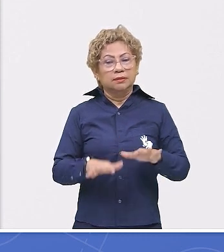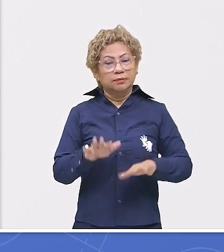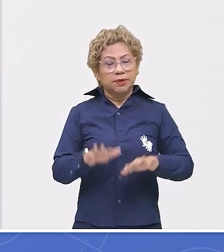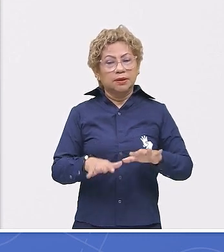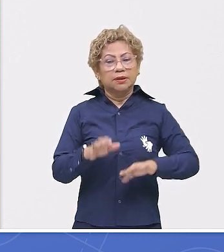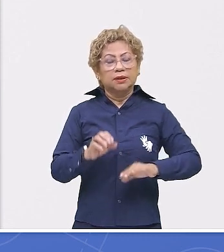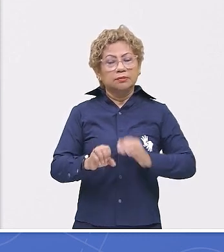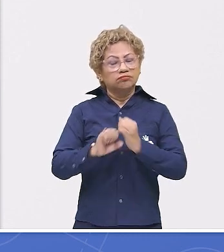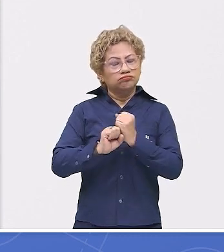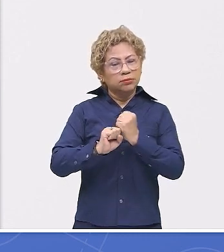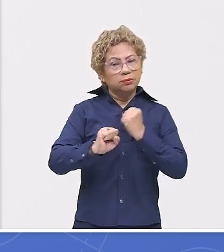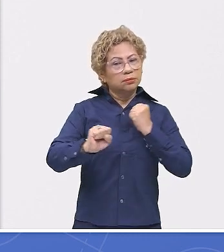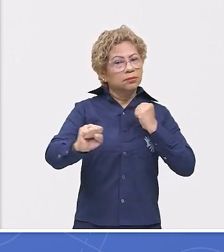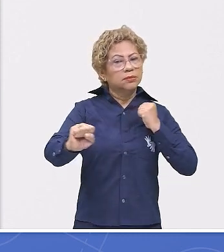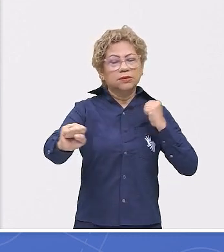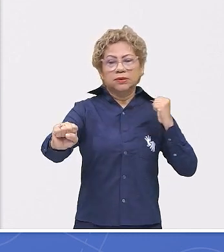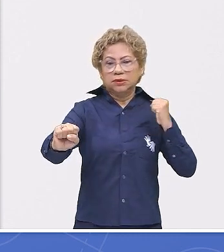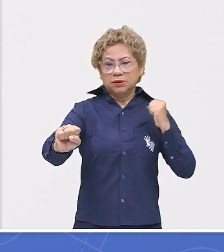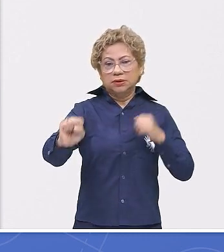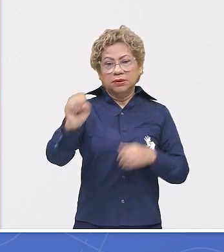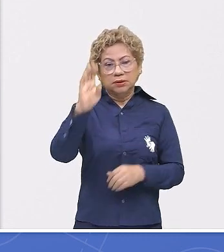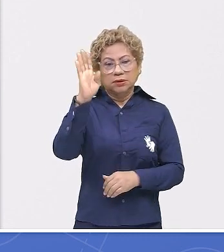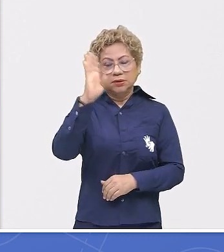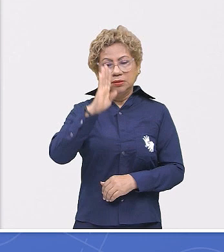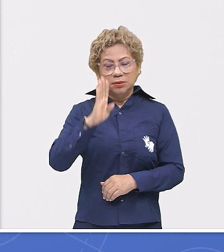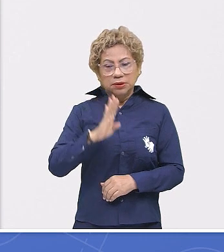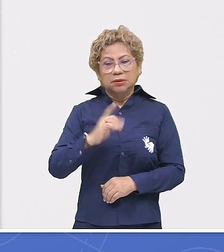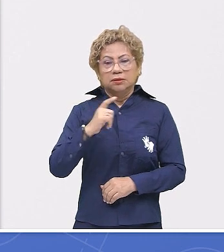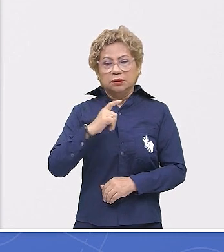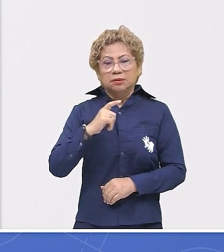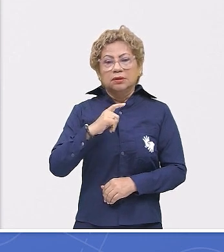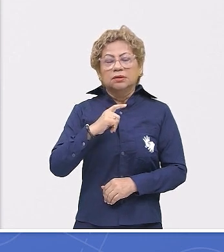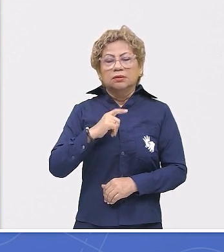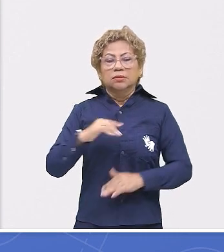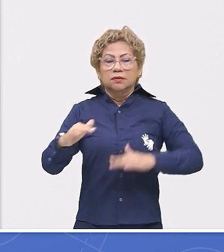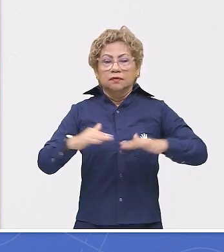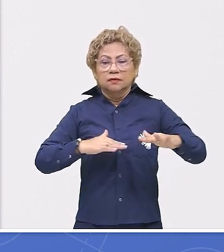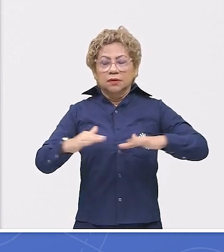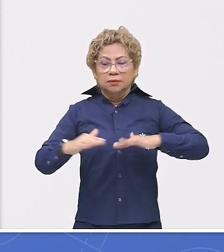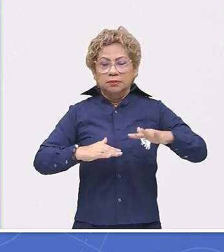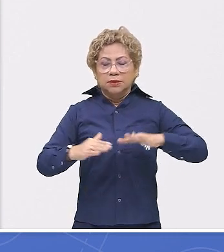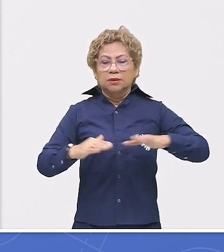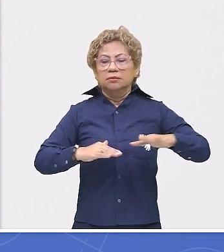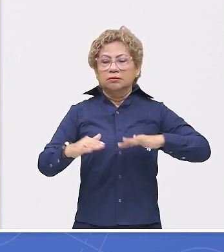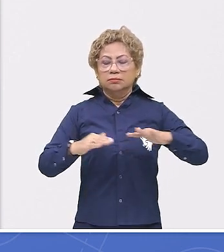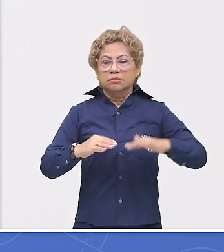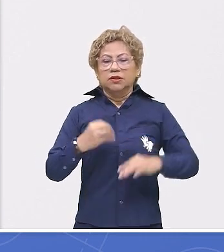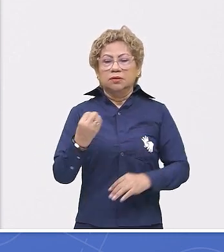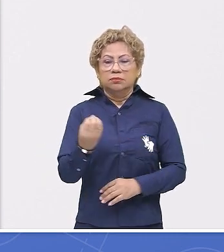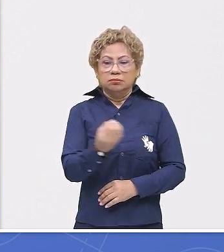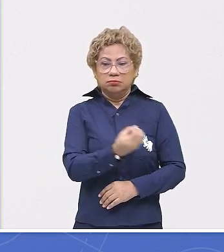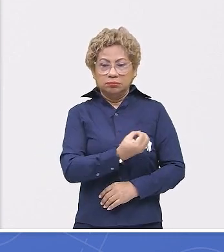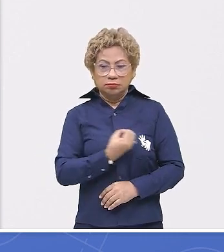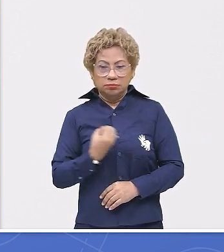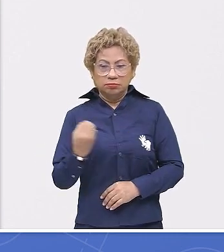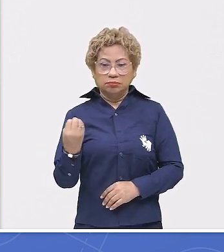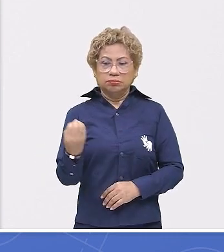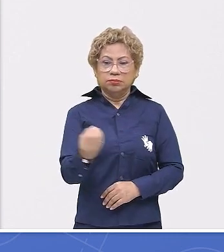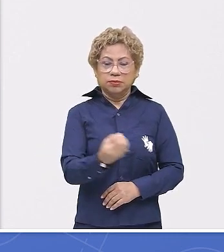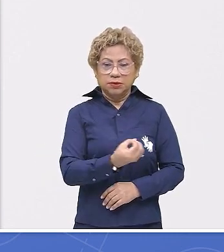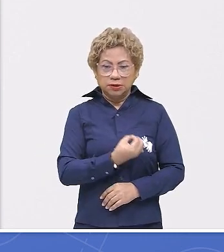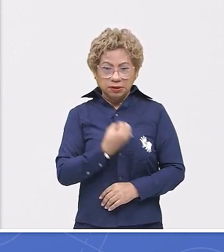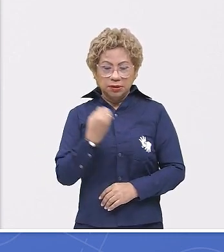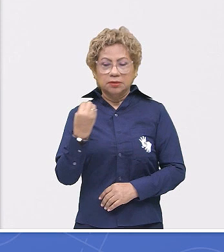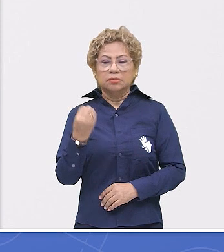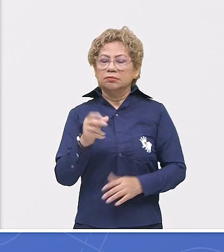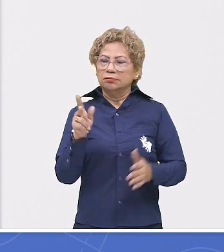extensão longitudinal que vai ser dada através dos meridianos e o movimento do planeta Terra, né? O planeta Terra ele não para de se